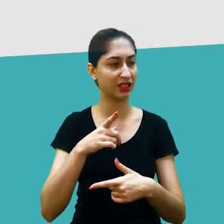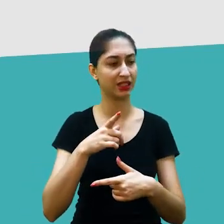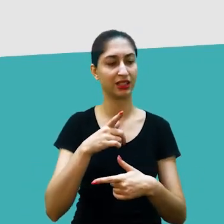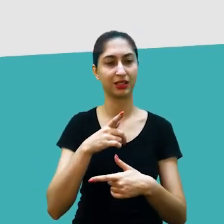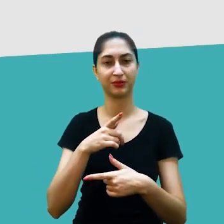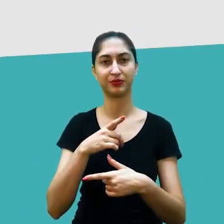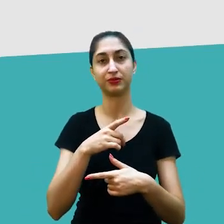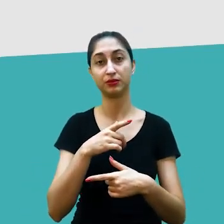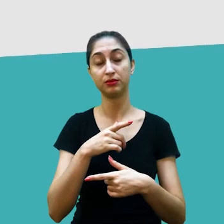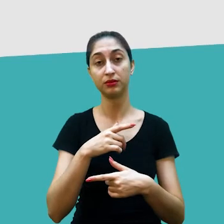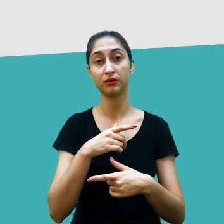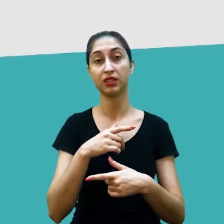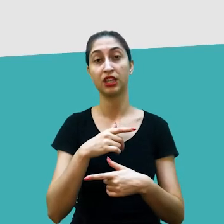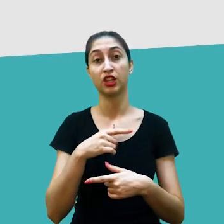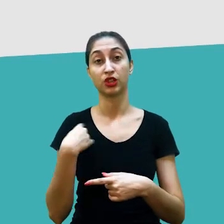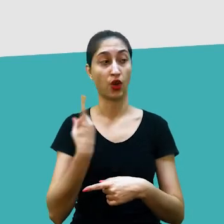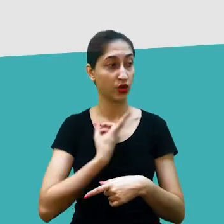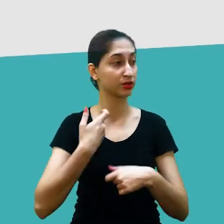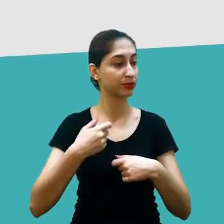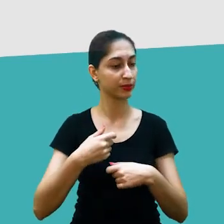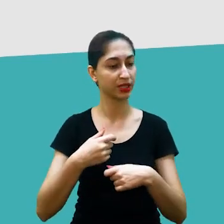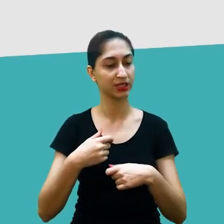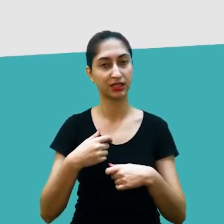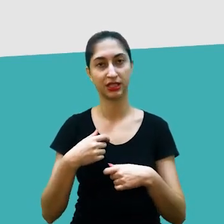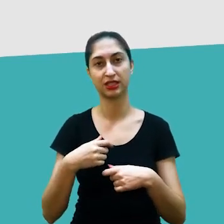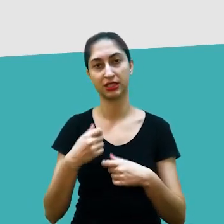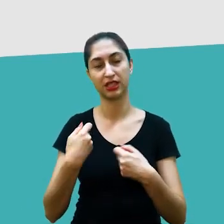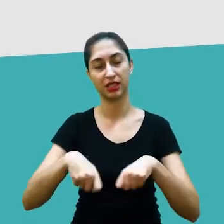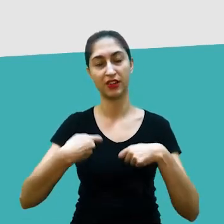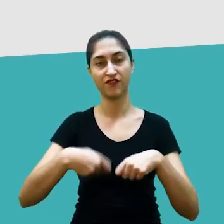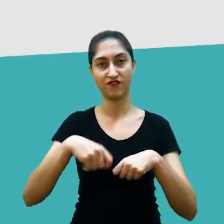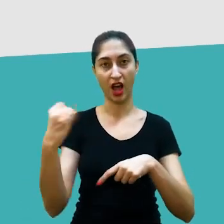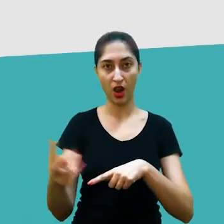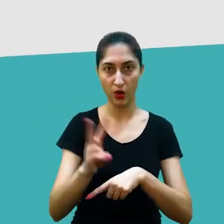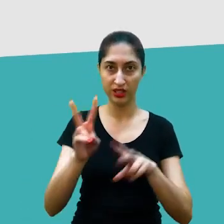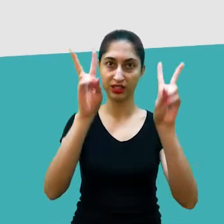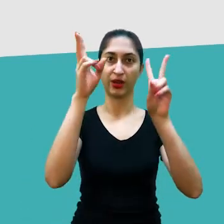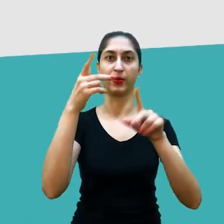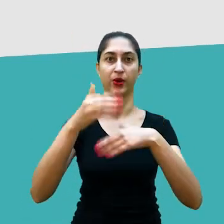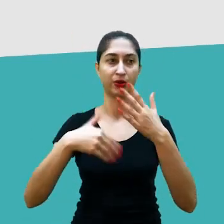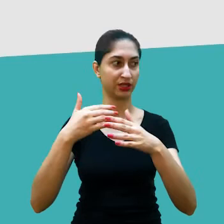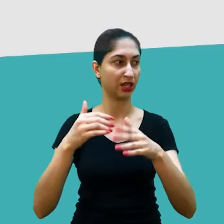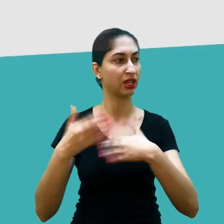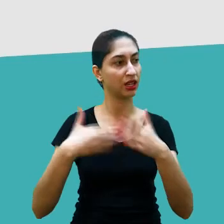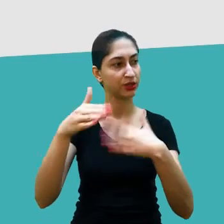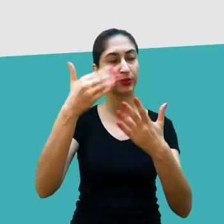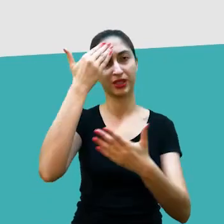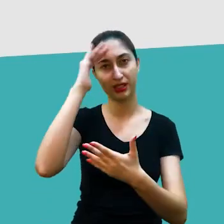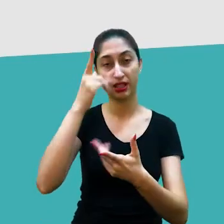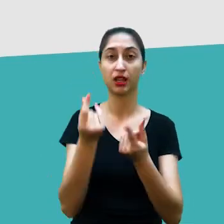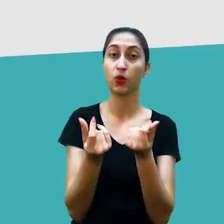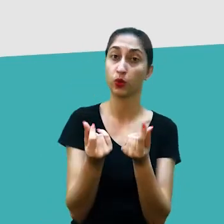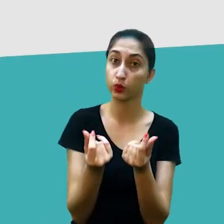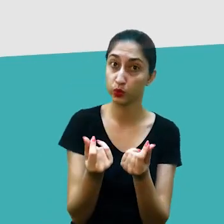valorizar esse processo, porque daí a gente vai colocar os pingos nos is, né, para entender o custo de cada processo, onde